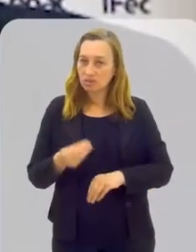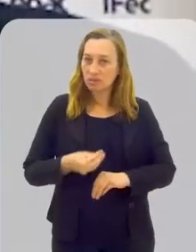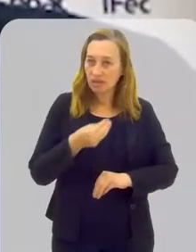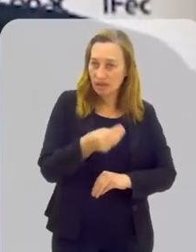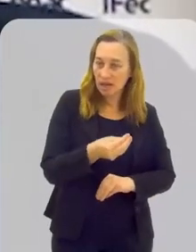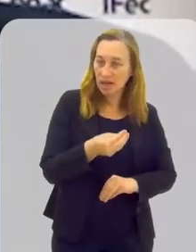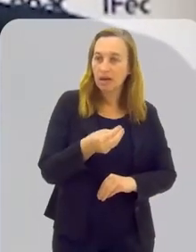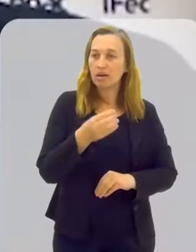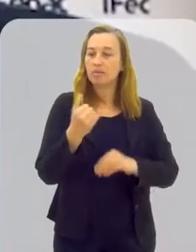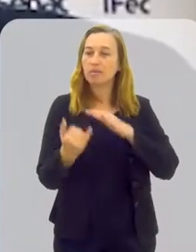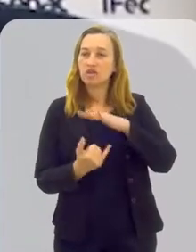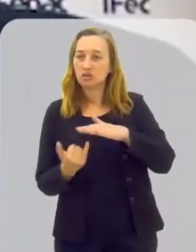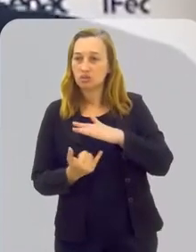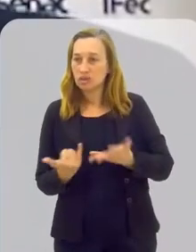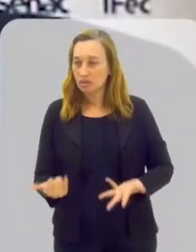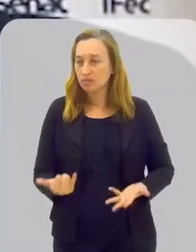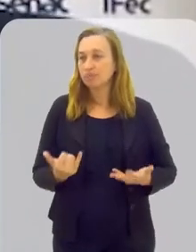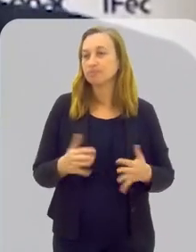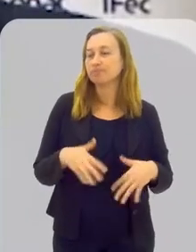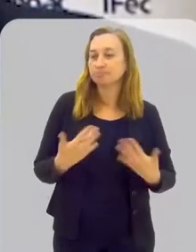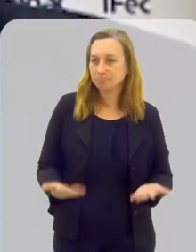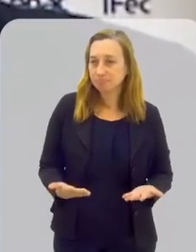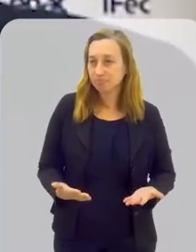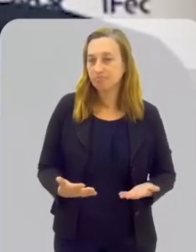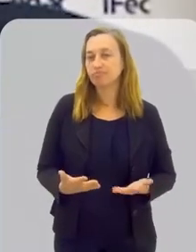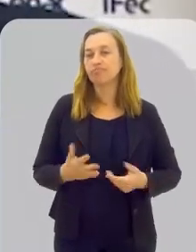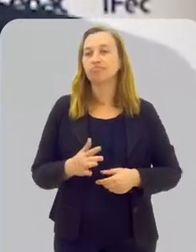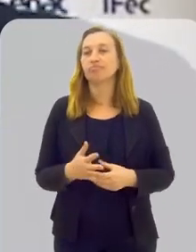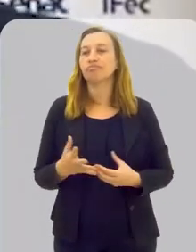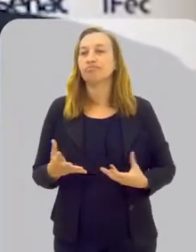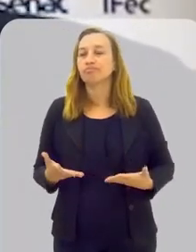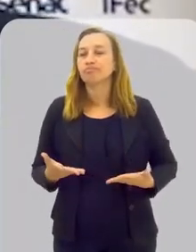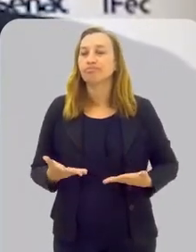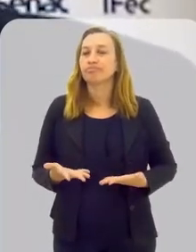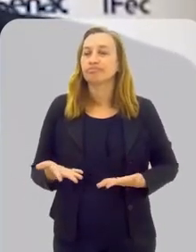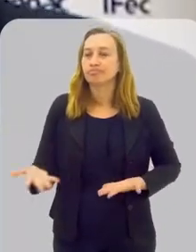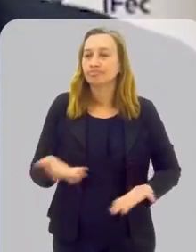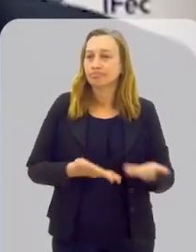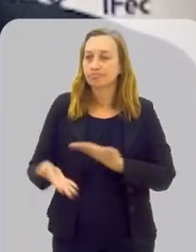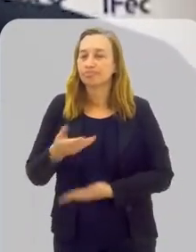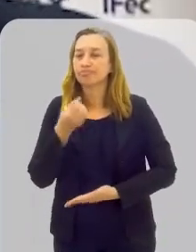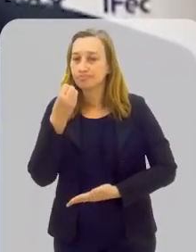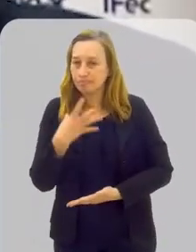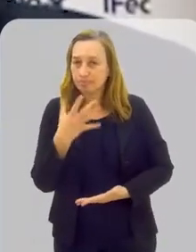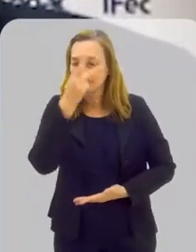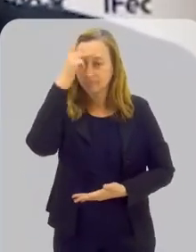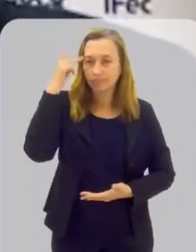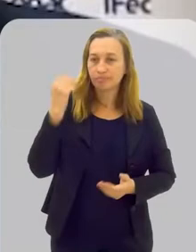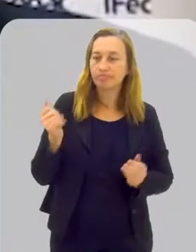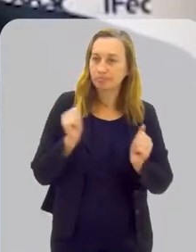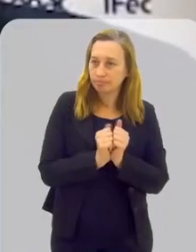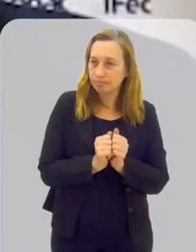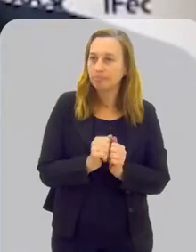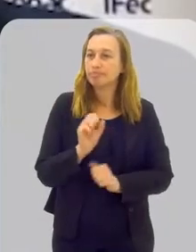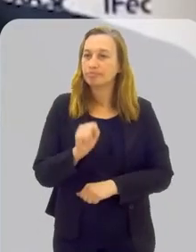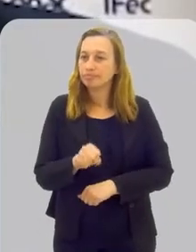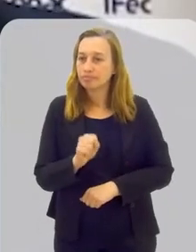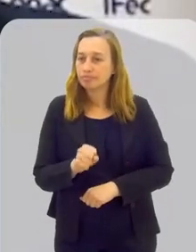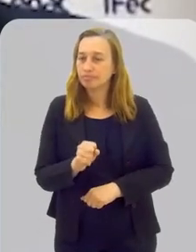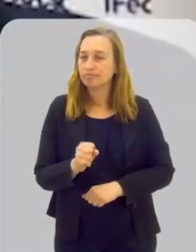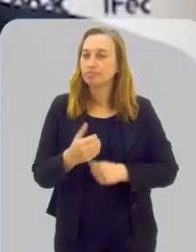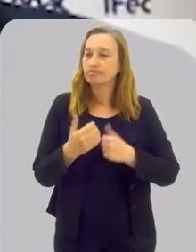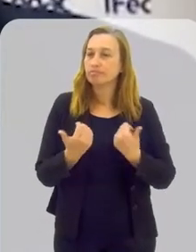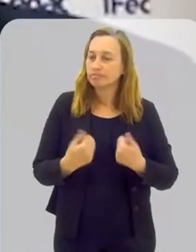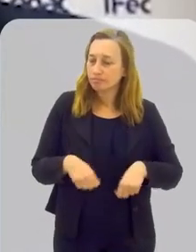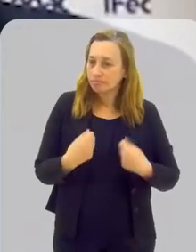resíduo vai para doação daquela instituição então assim tivemos uma receptividade incrível imensa porque as